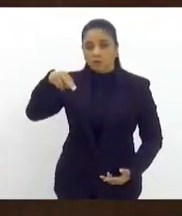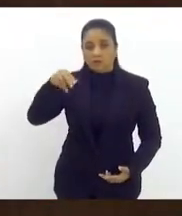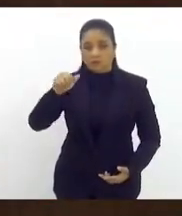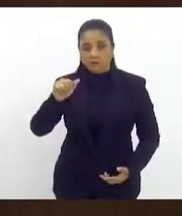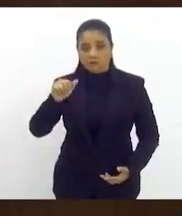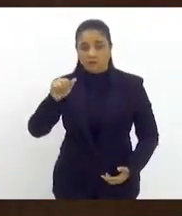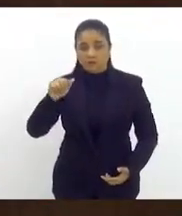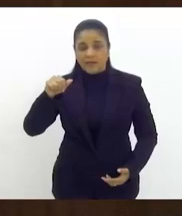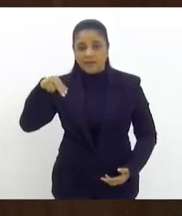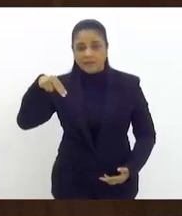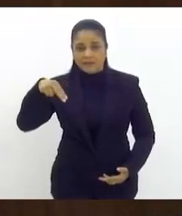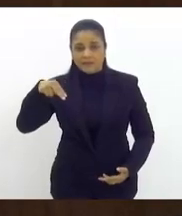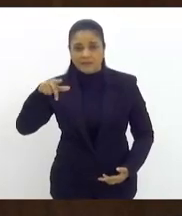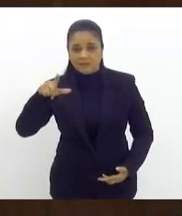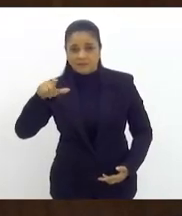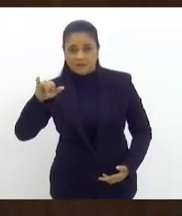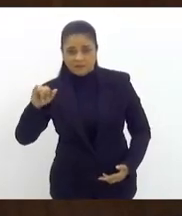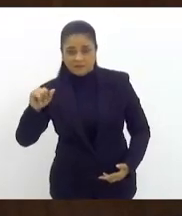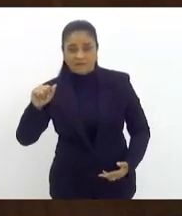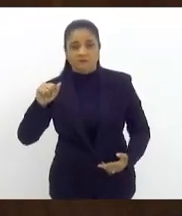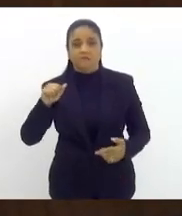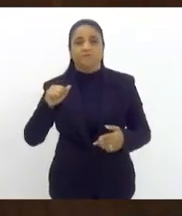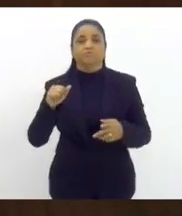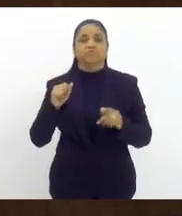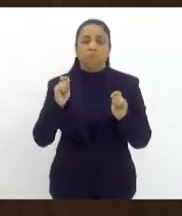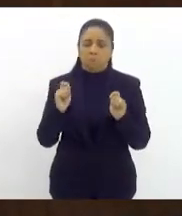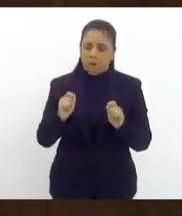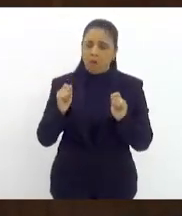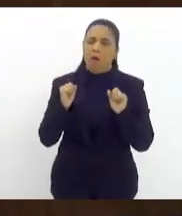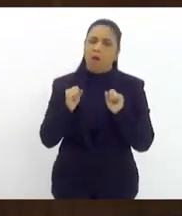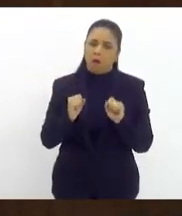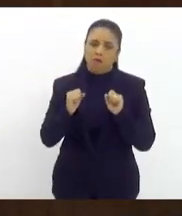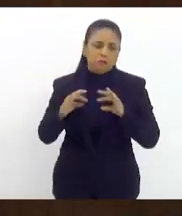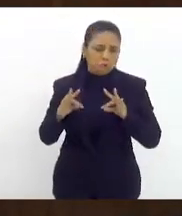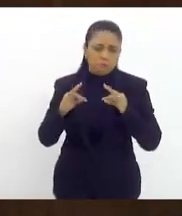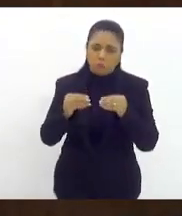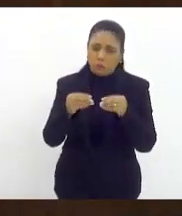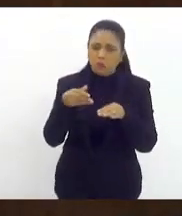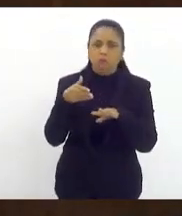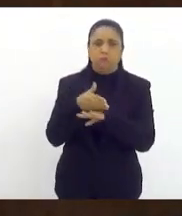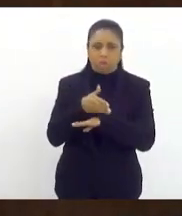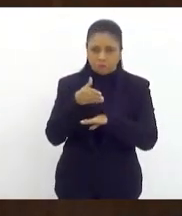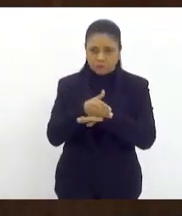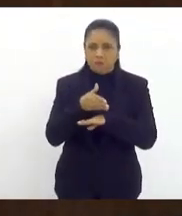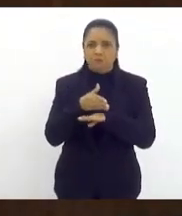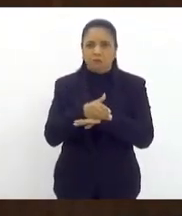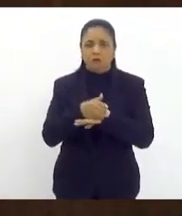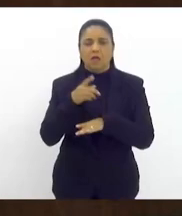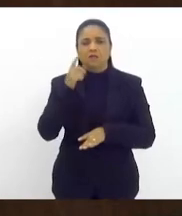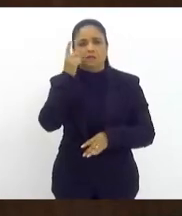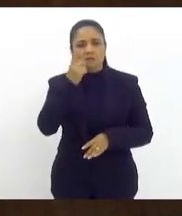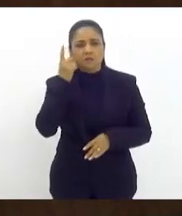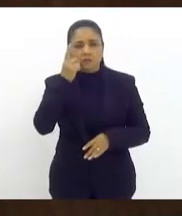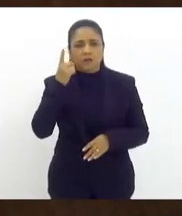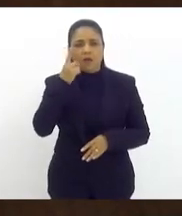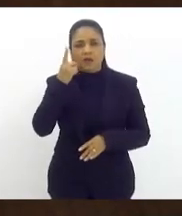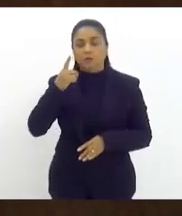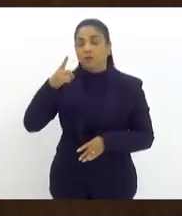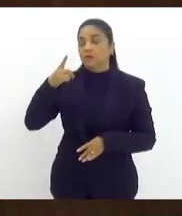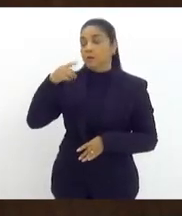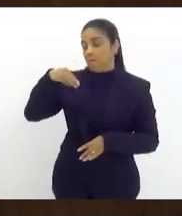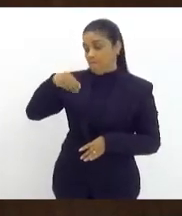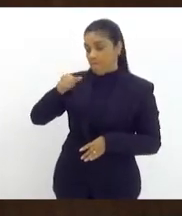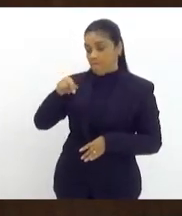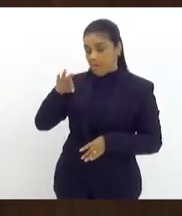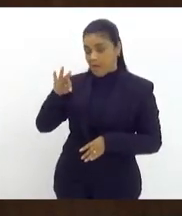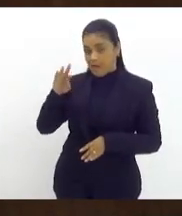deputados e deputadas unalianos poderão participar, todos que quiserem, será, deputada Marta, no Palácio Tiradentes,